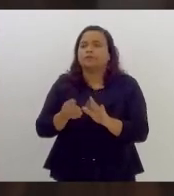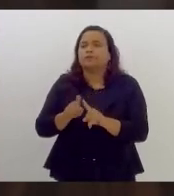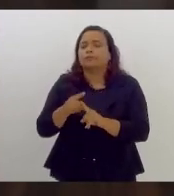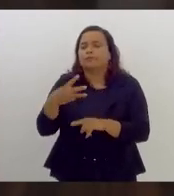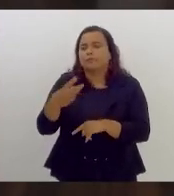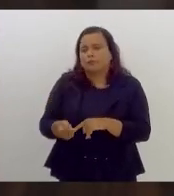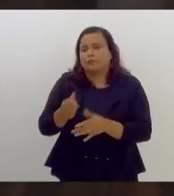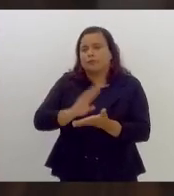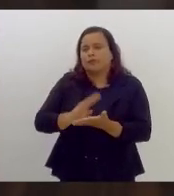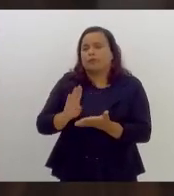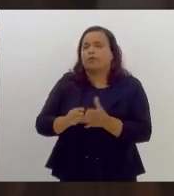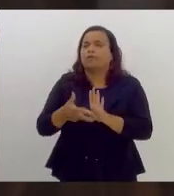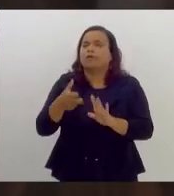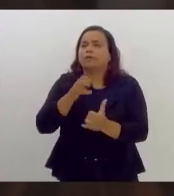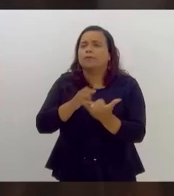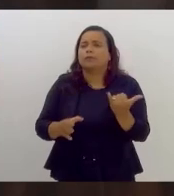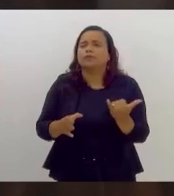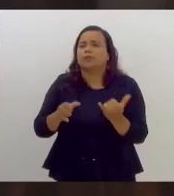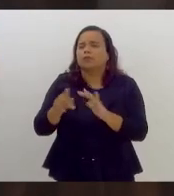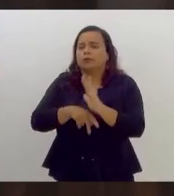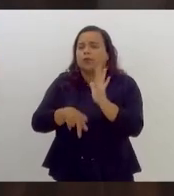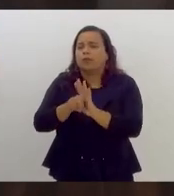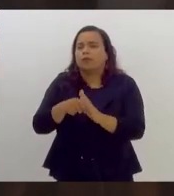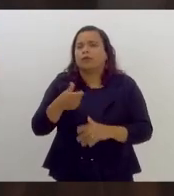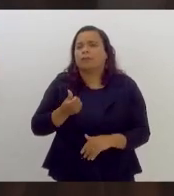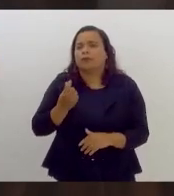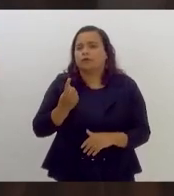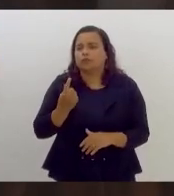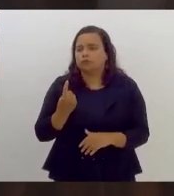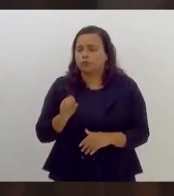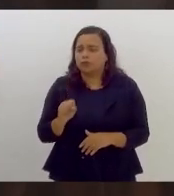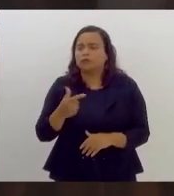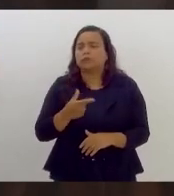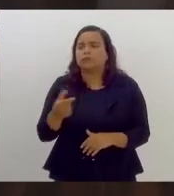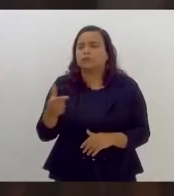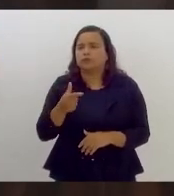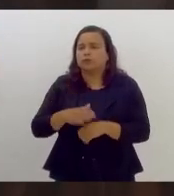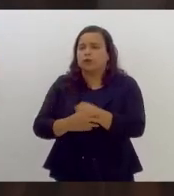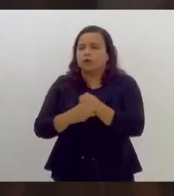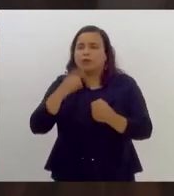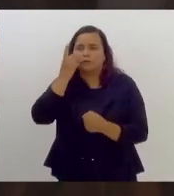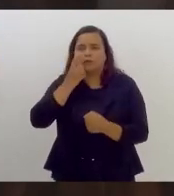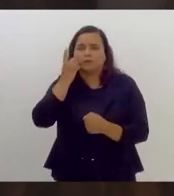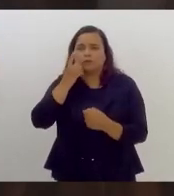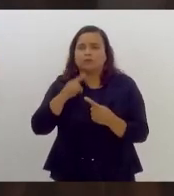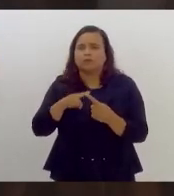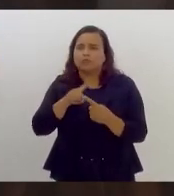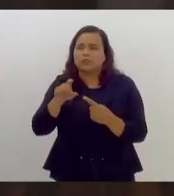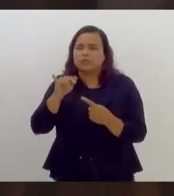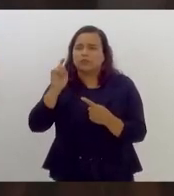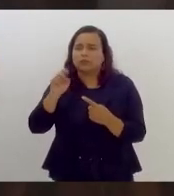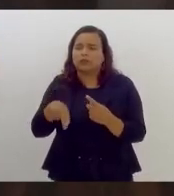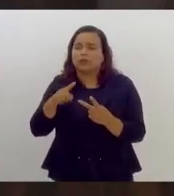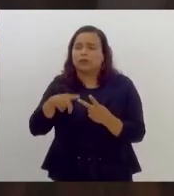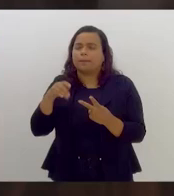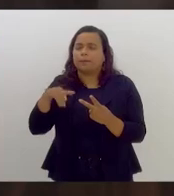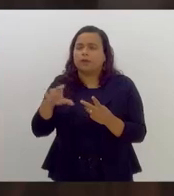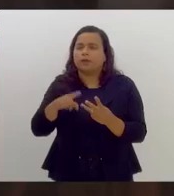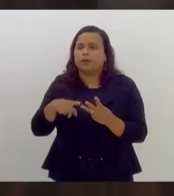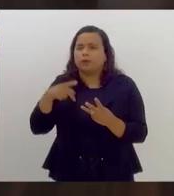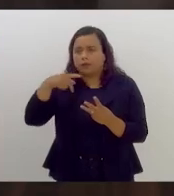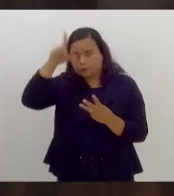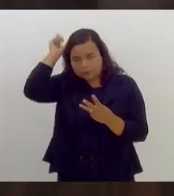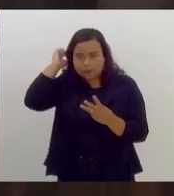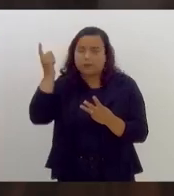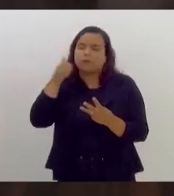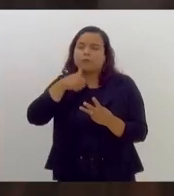37º da pauta, veto parcial aposto ao projeto de lei 6118 de 22, de autoria dos deputados Zeidan, Carlos Mink, Luiz Paulo, Marta